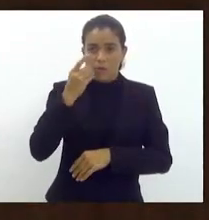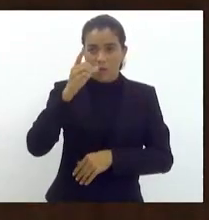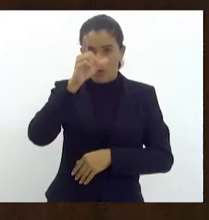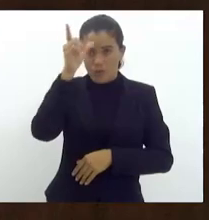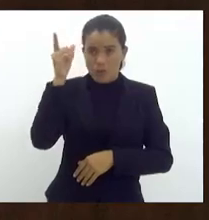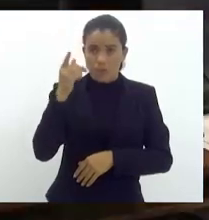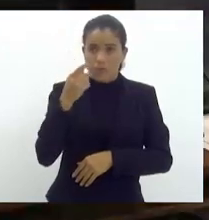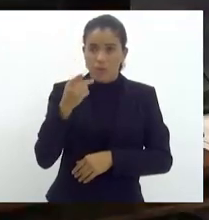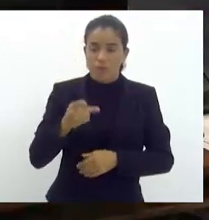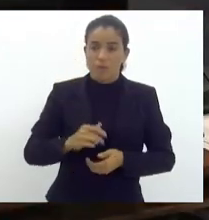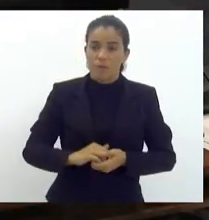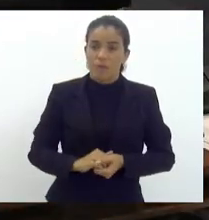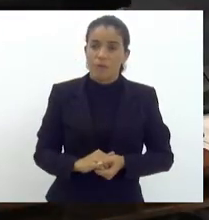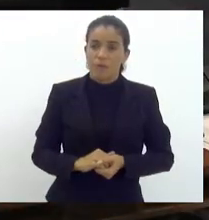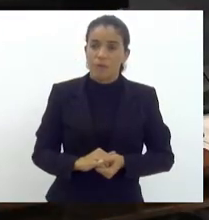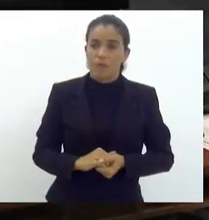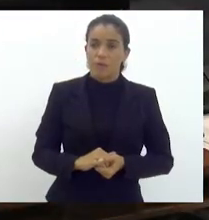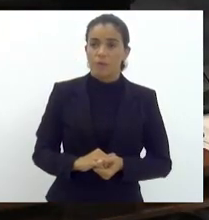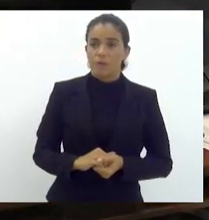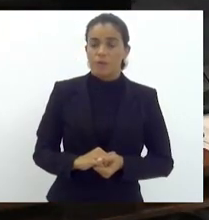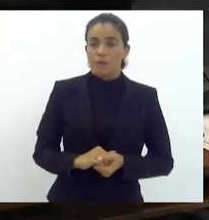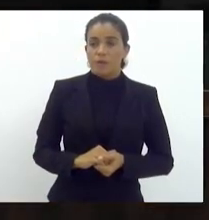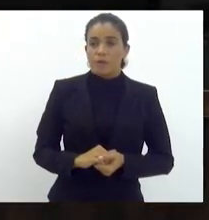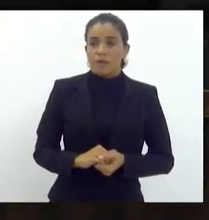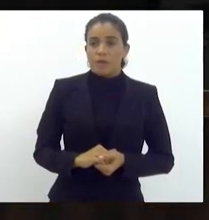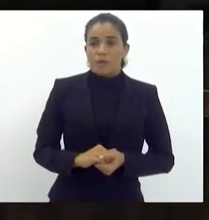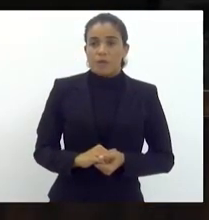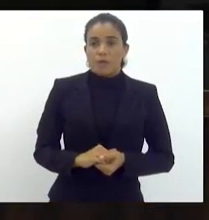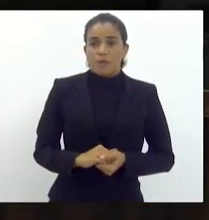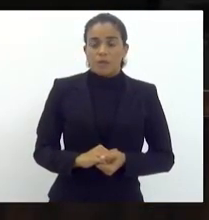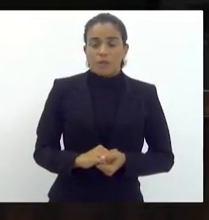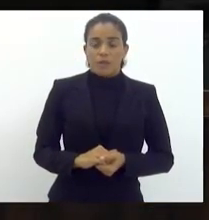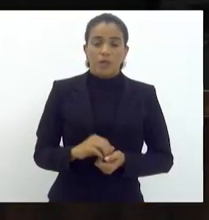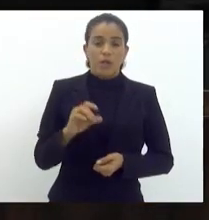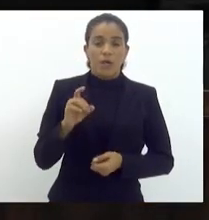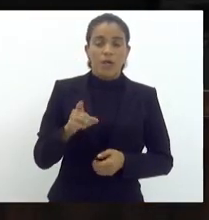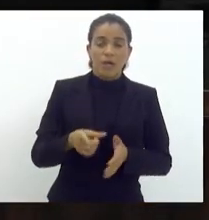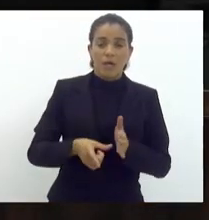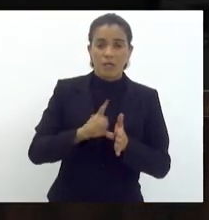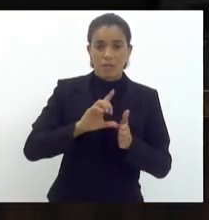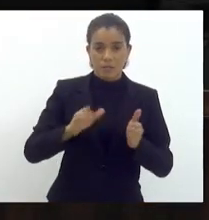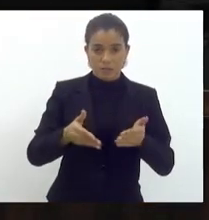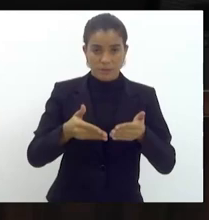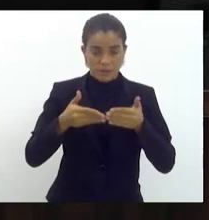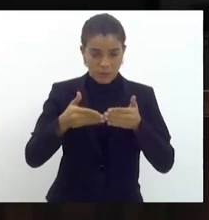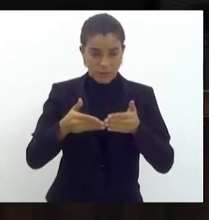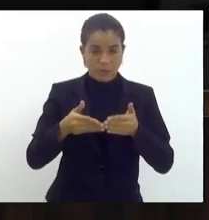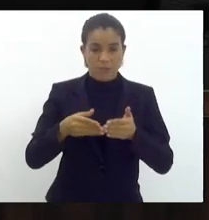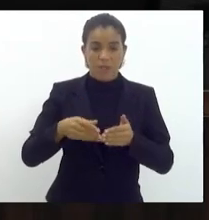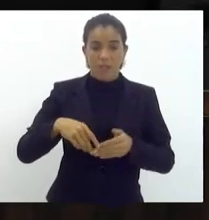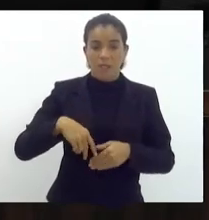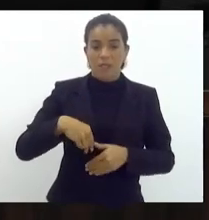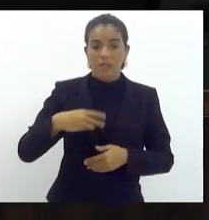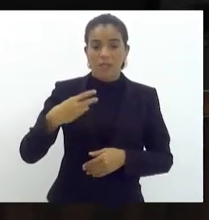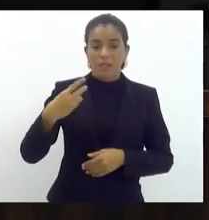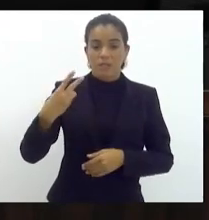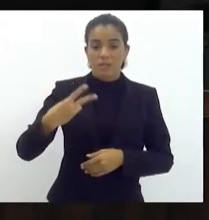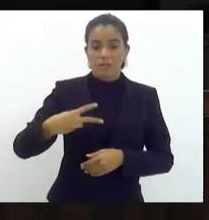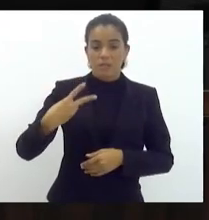obrigado muito obrigado bem só antes de encerrar essa segunda sessão